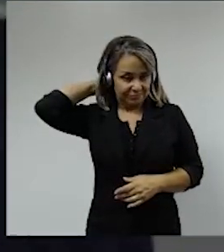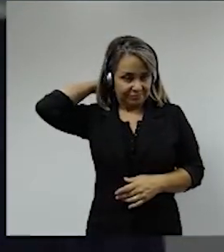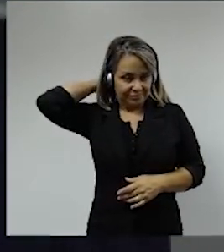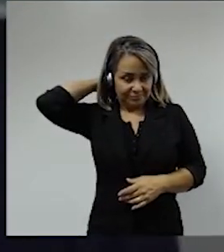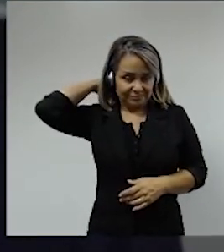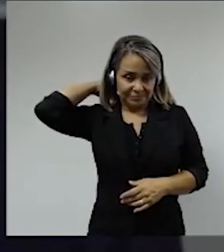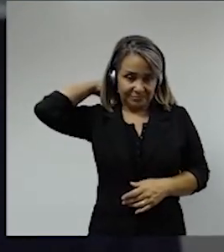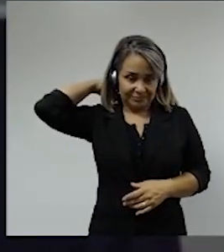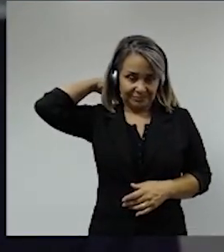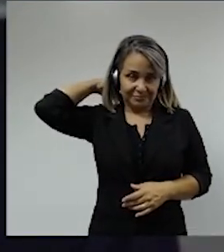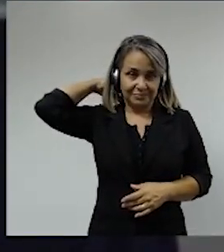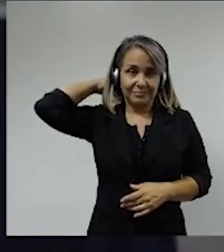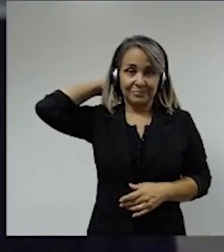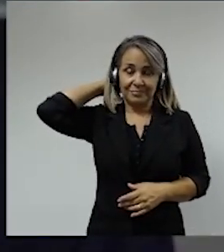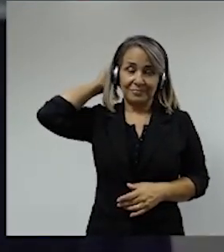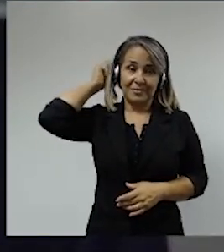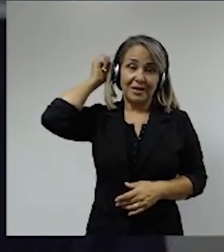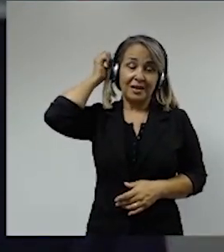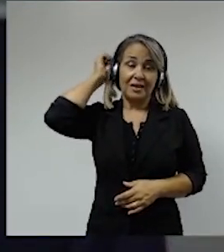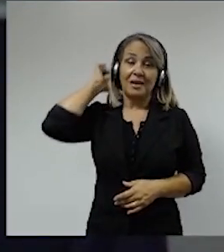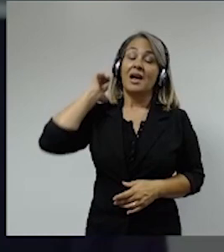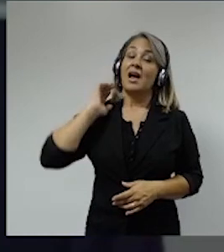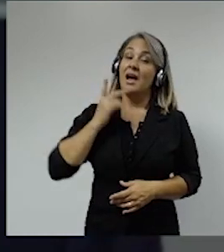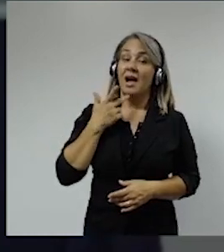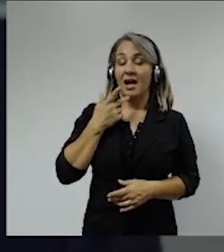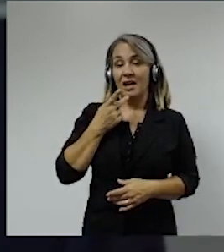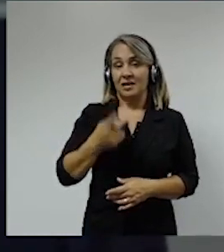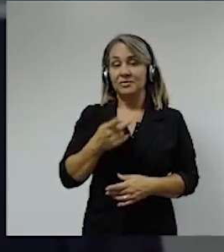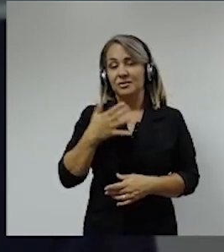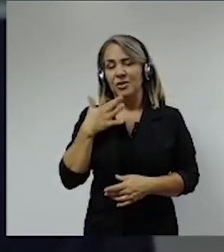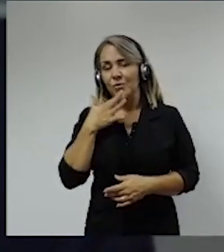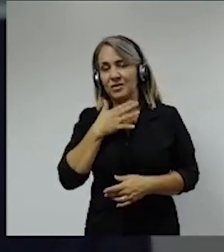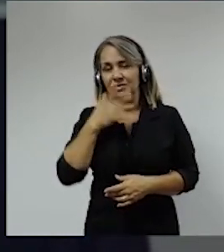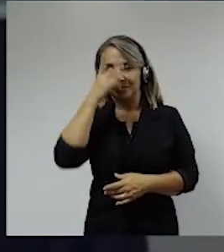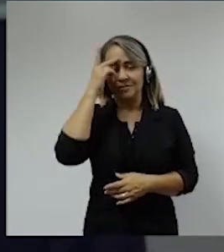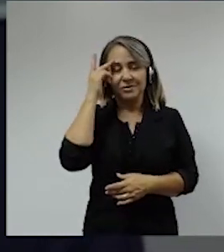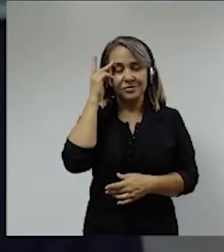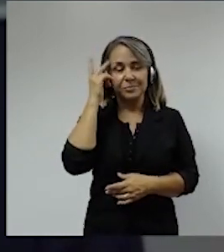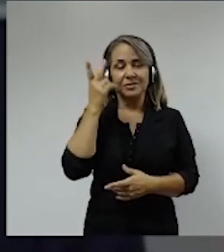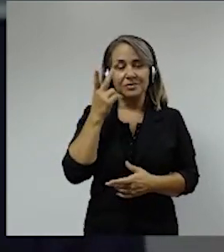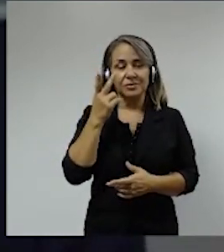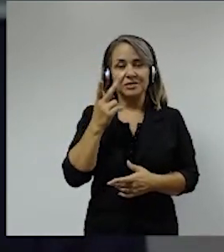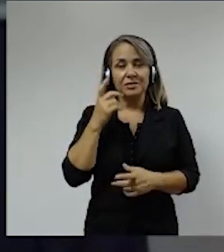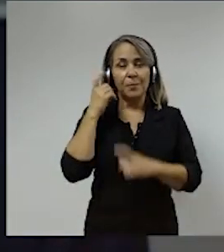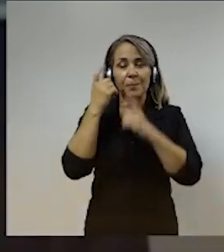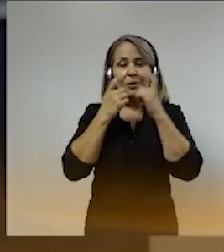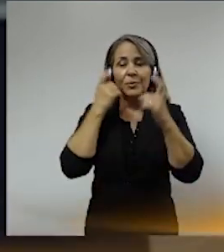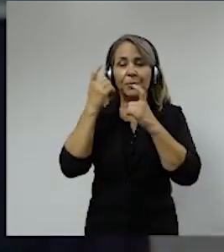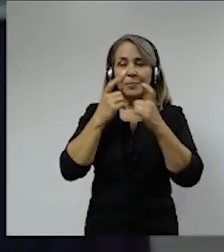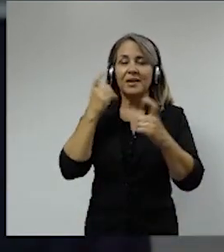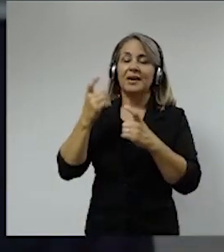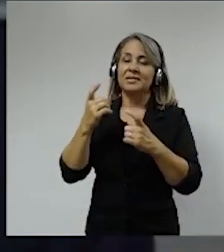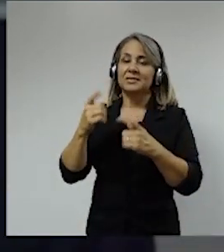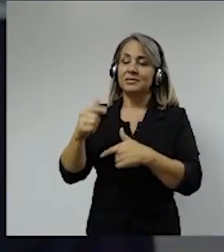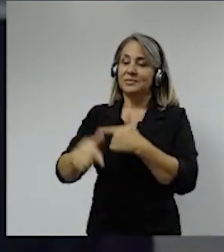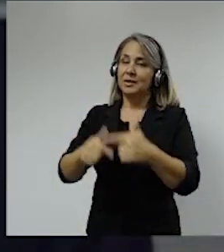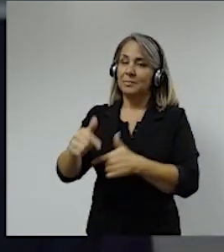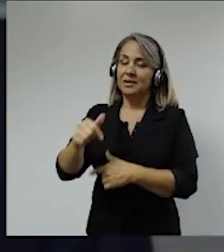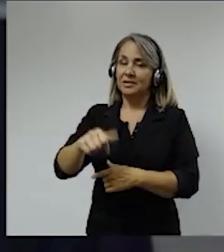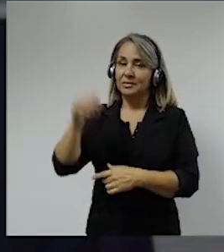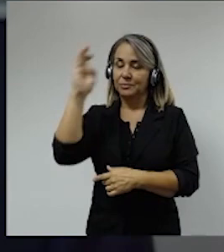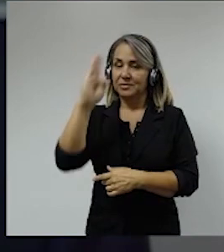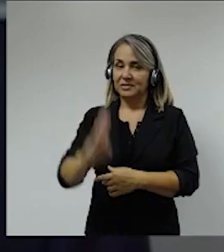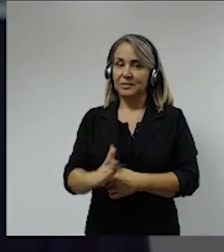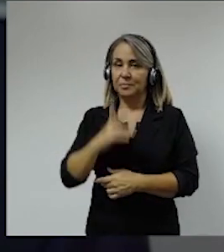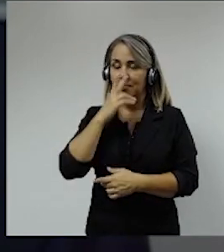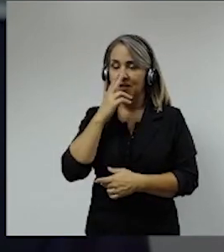Wander, eu acho que você mencionou um ponto muito bom, que está preocupando todos os especialistas de direito do trabalho do país, que é a